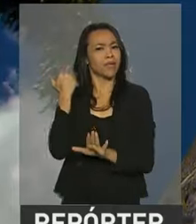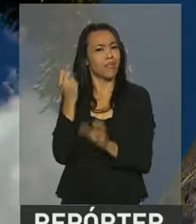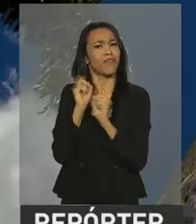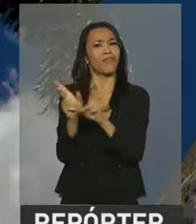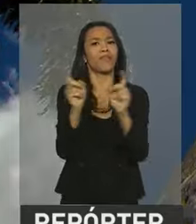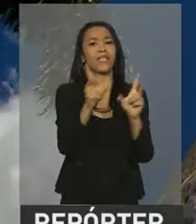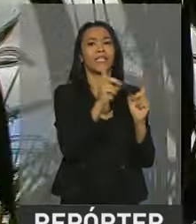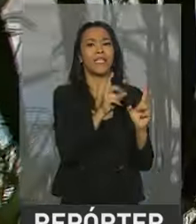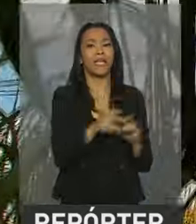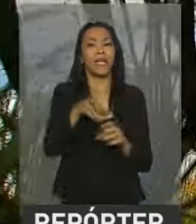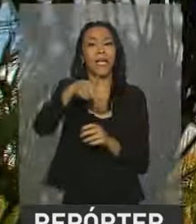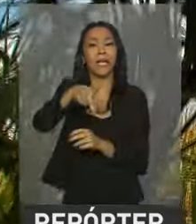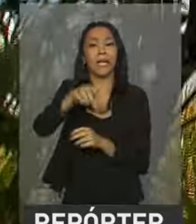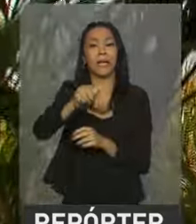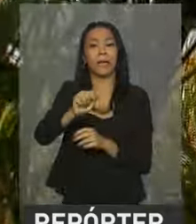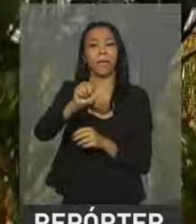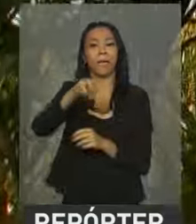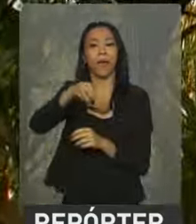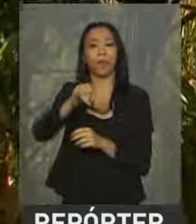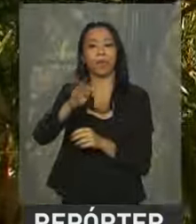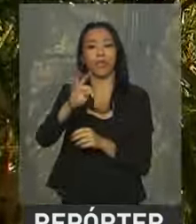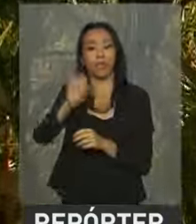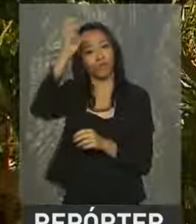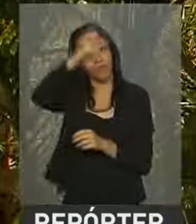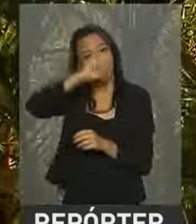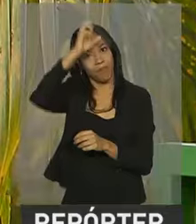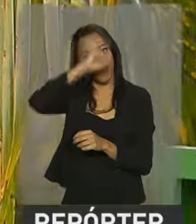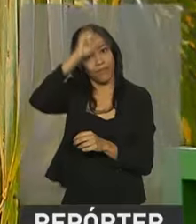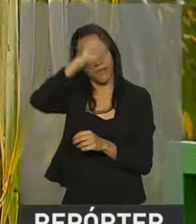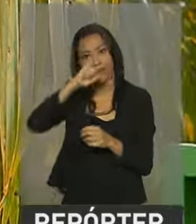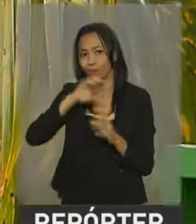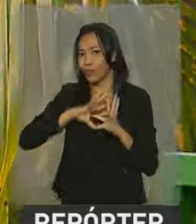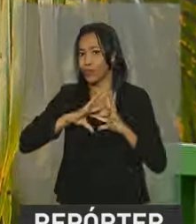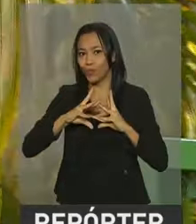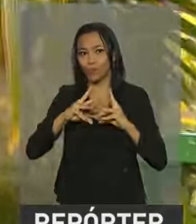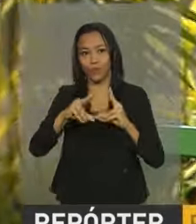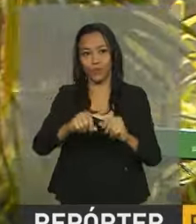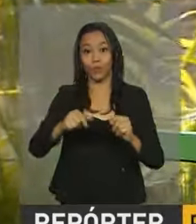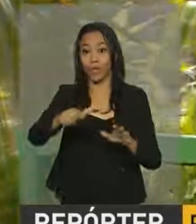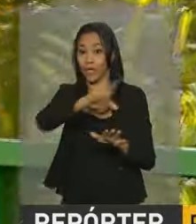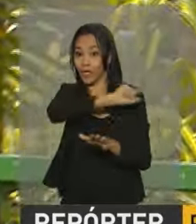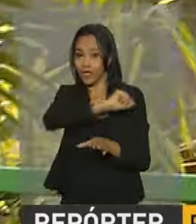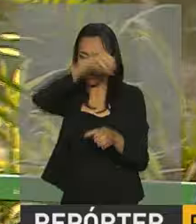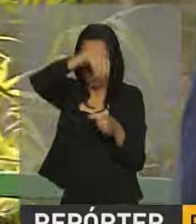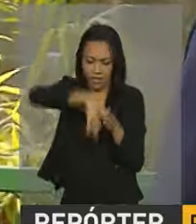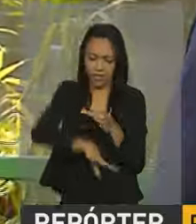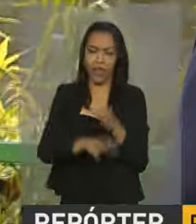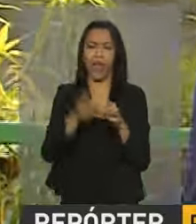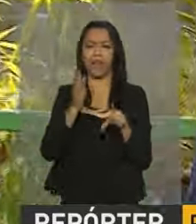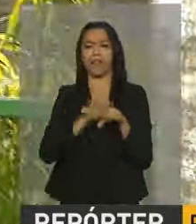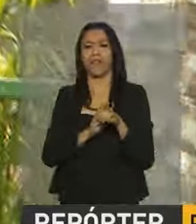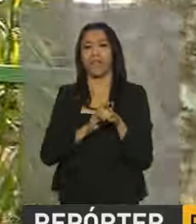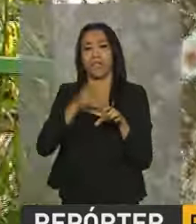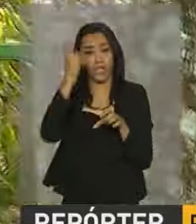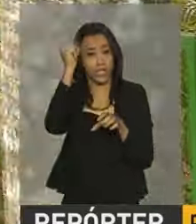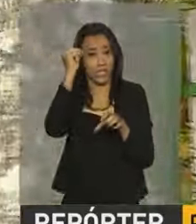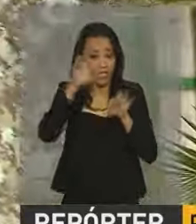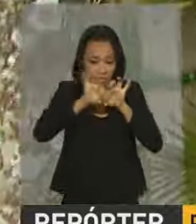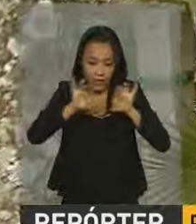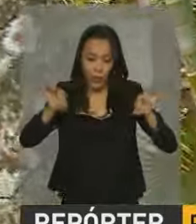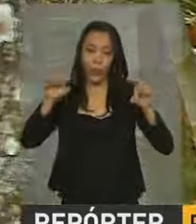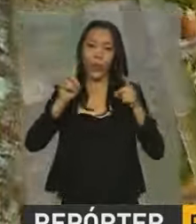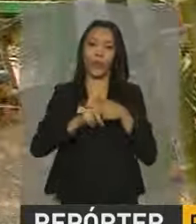palmito em conserva tiveram que aprender tudo do zero antes eles plantavam cenoura beterraba e outras